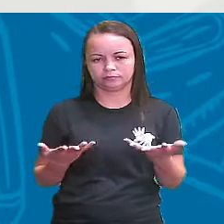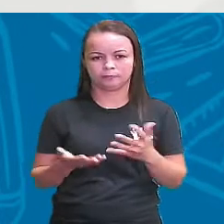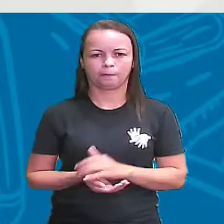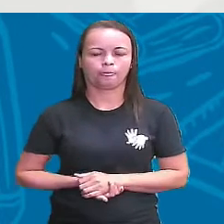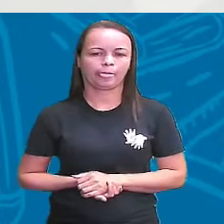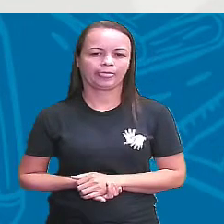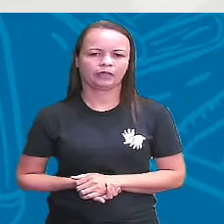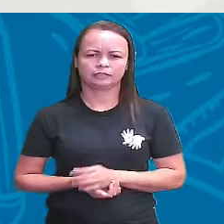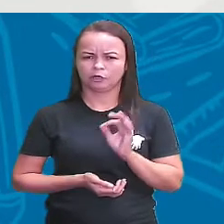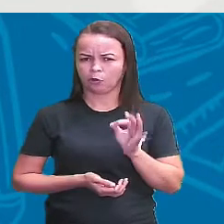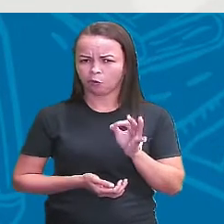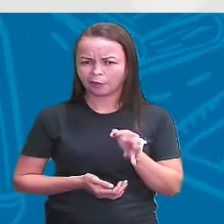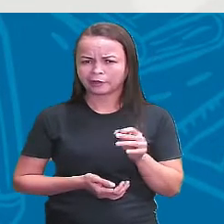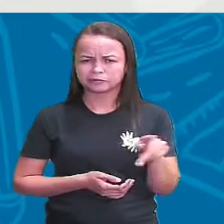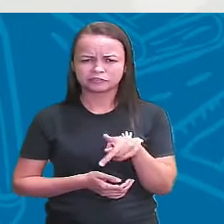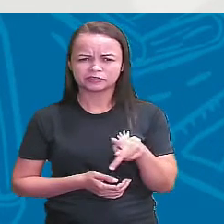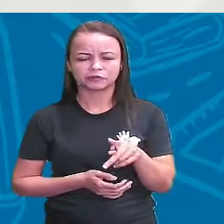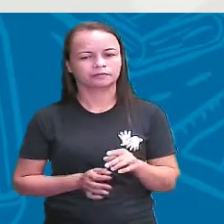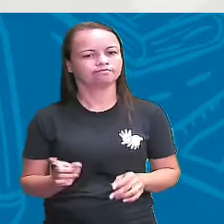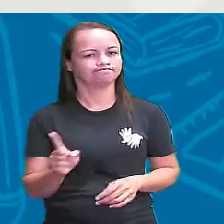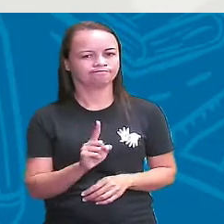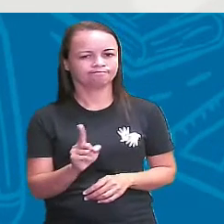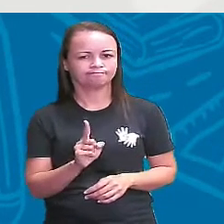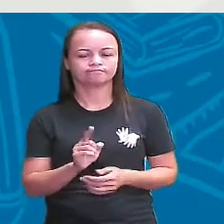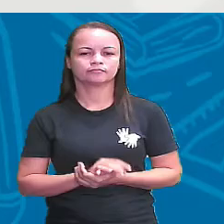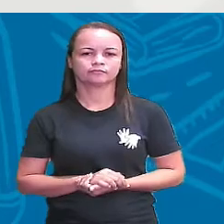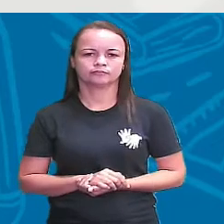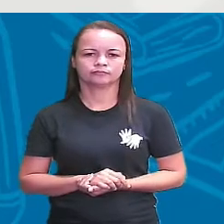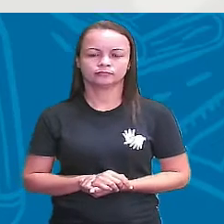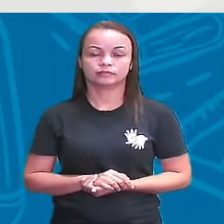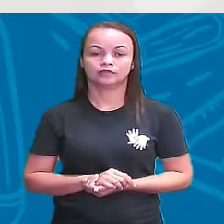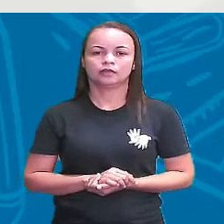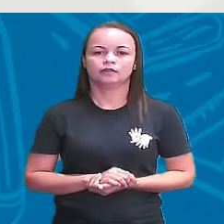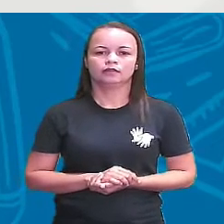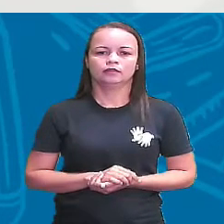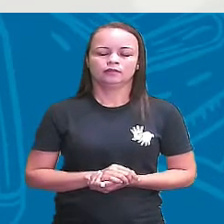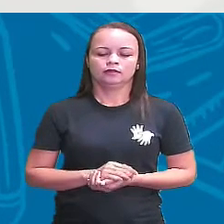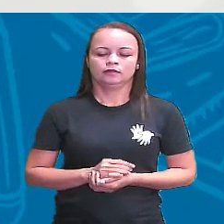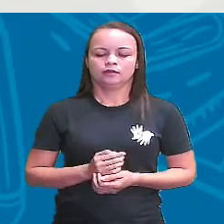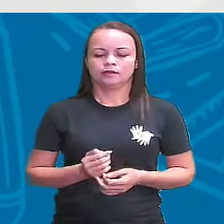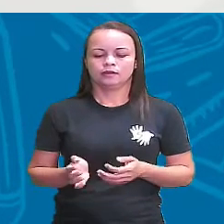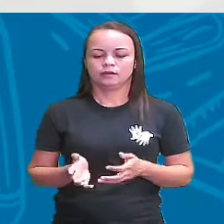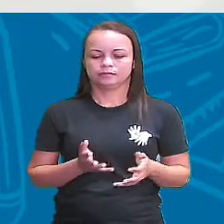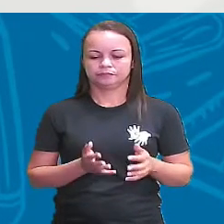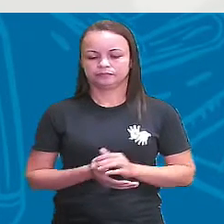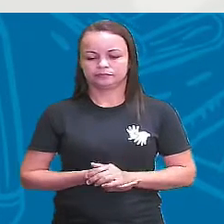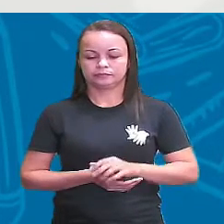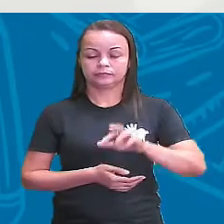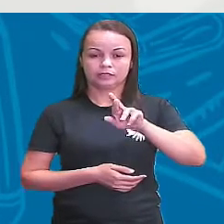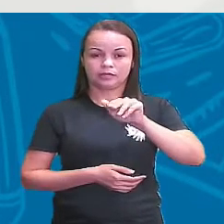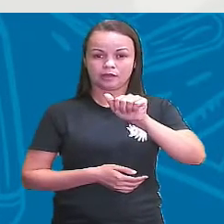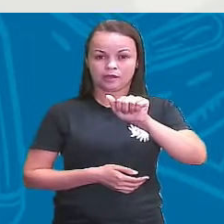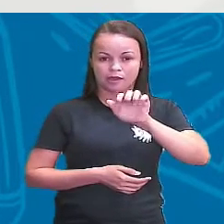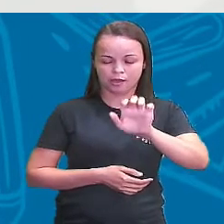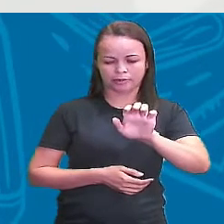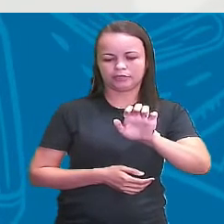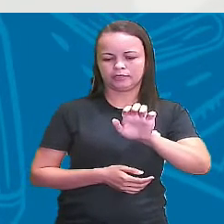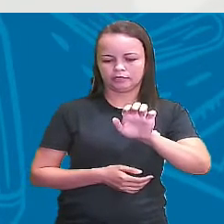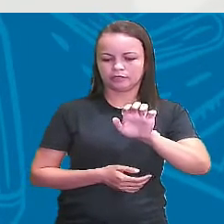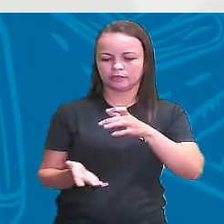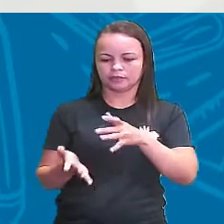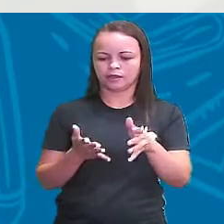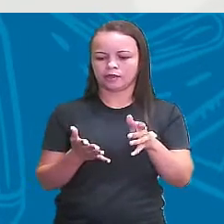Isso é correto, professora? Não. Vejam só, a RAI, que é a Real Academia